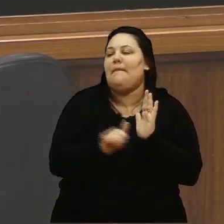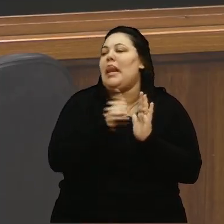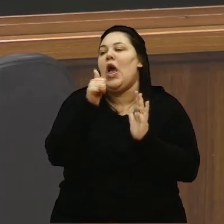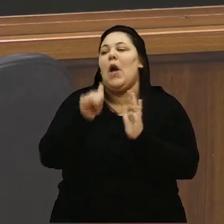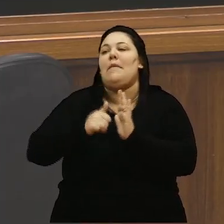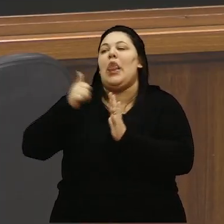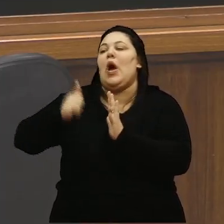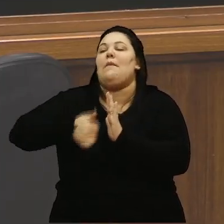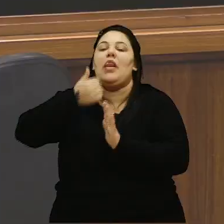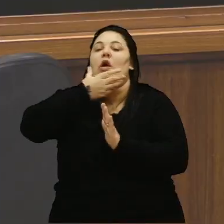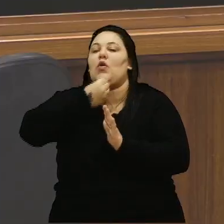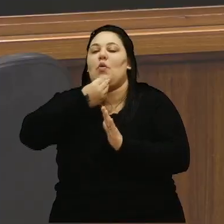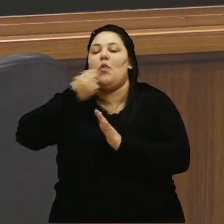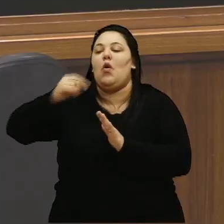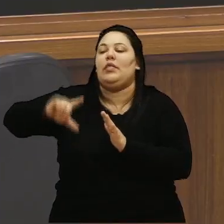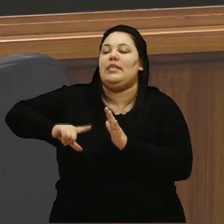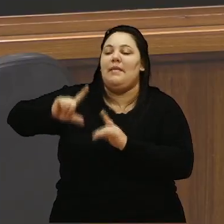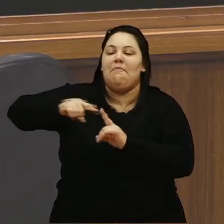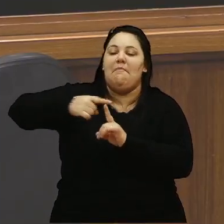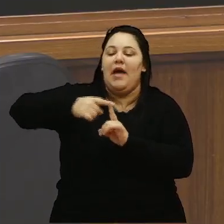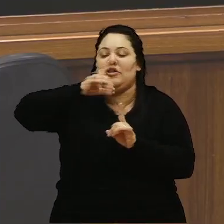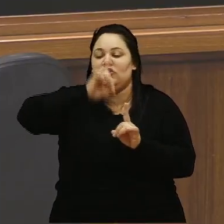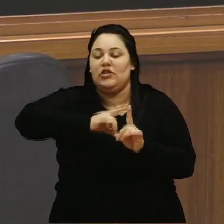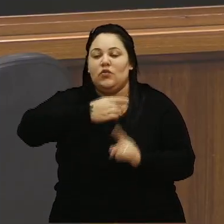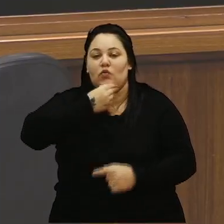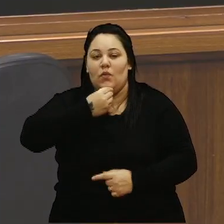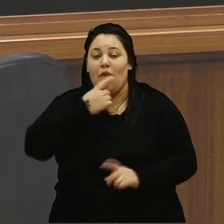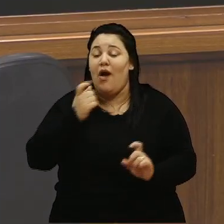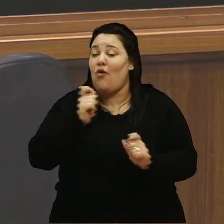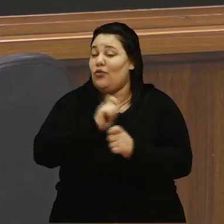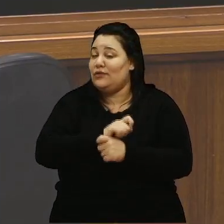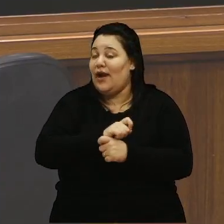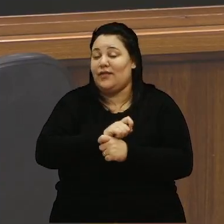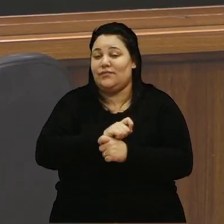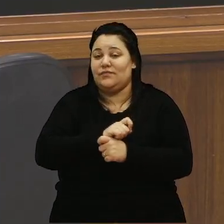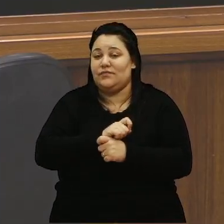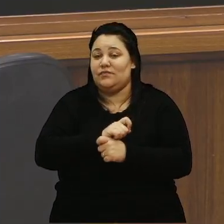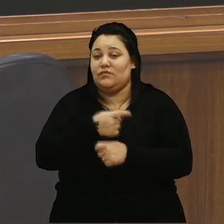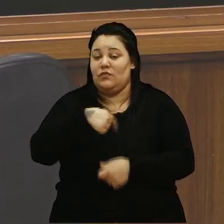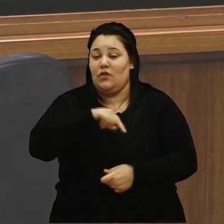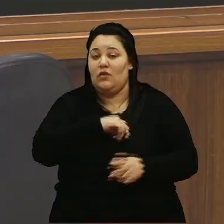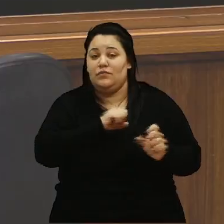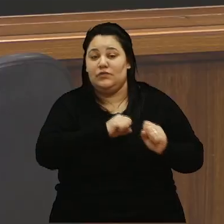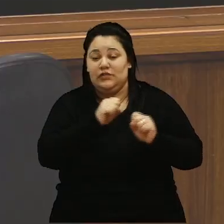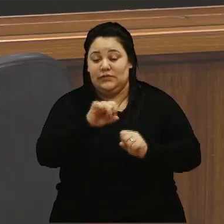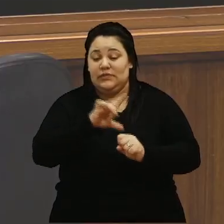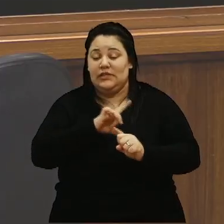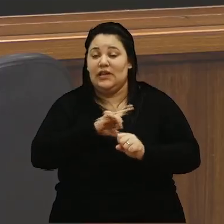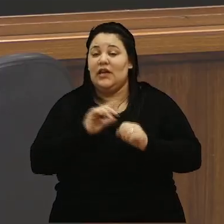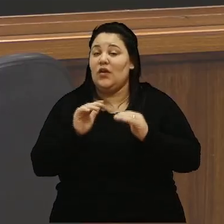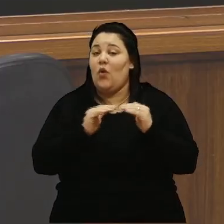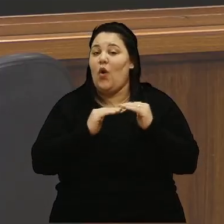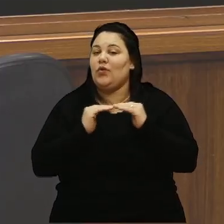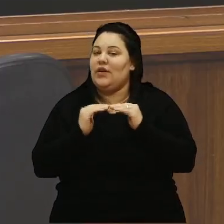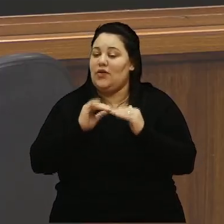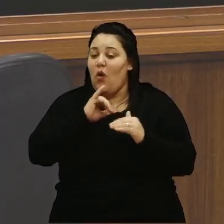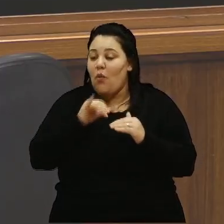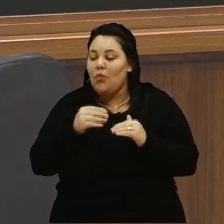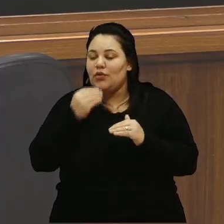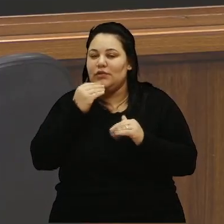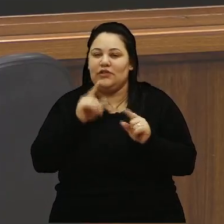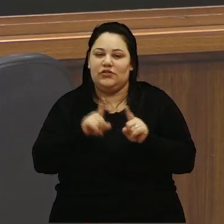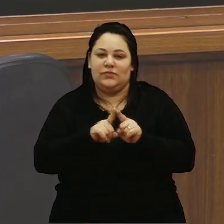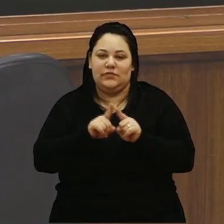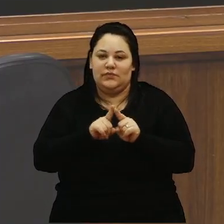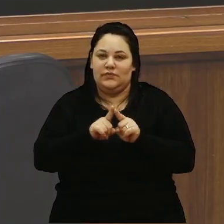ou termos mais direitos do que os homens. Ao contrário disso, para que a gente tenha igualdade de oportunidades, para que a